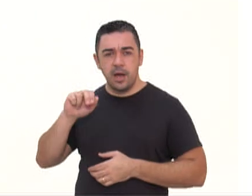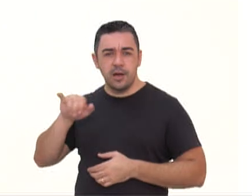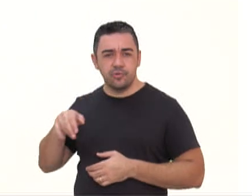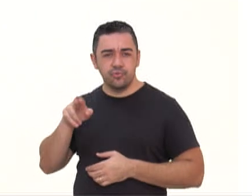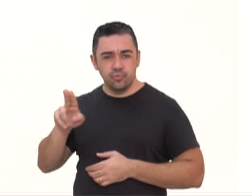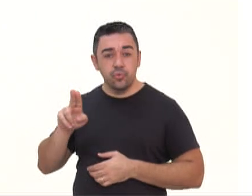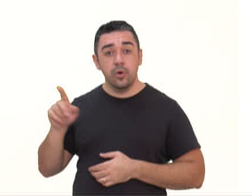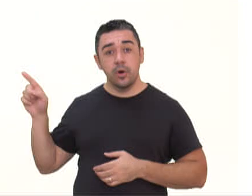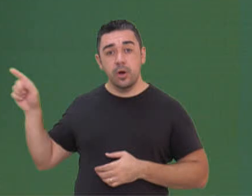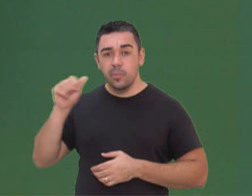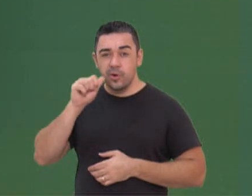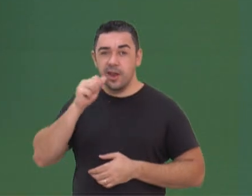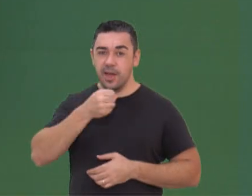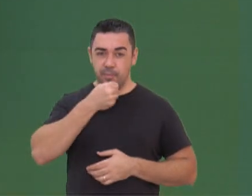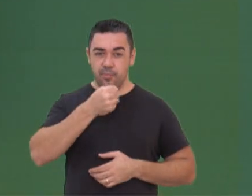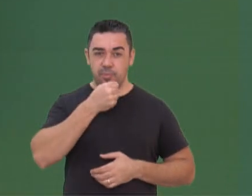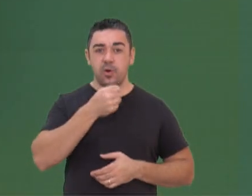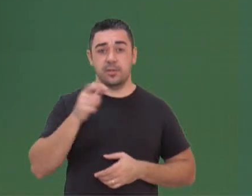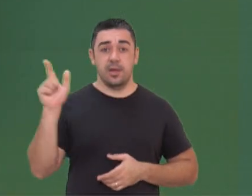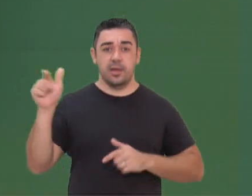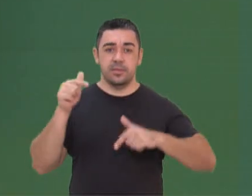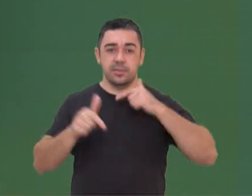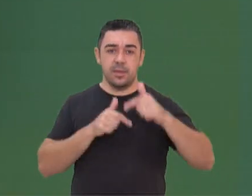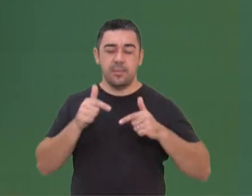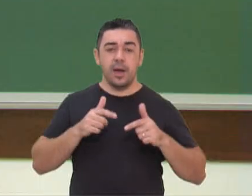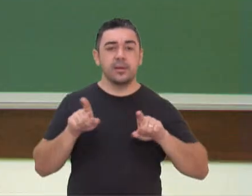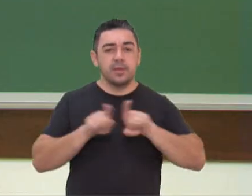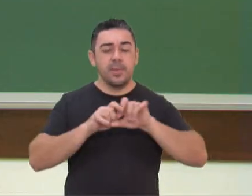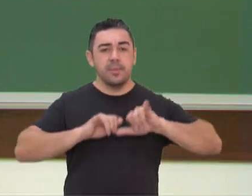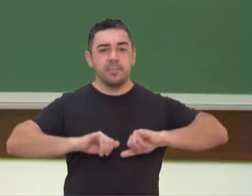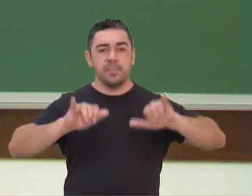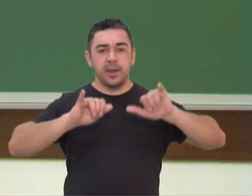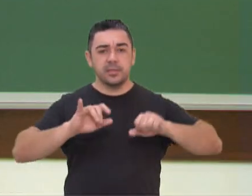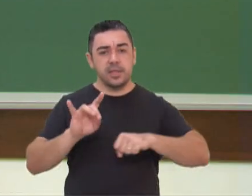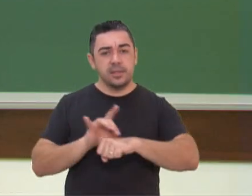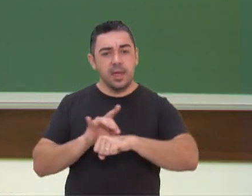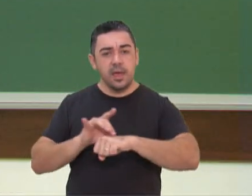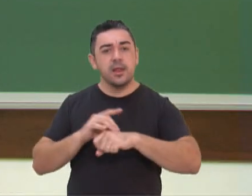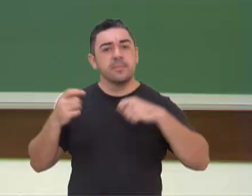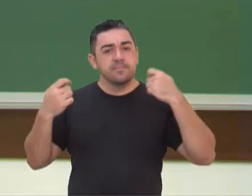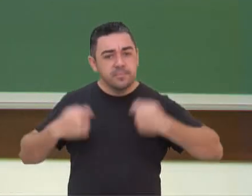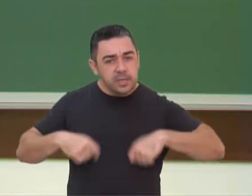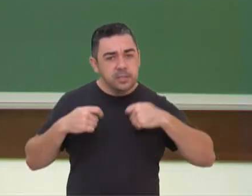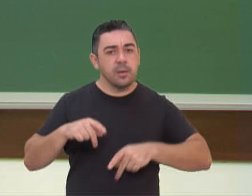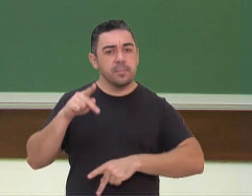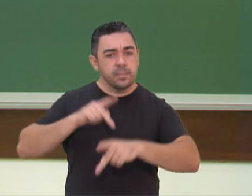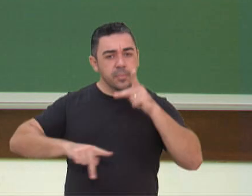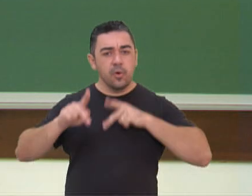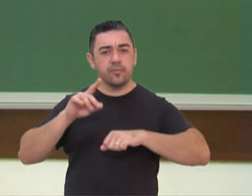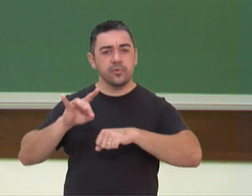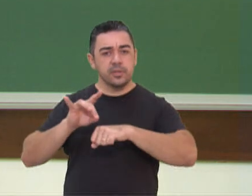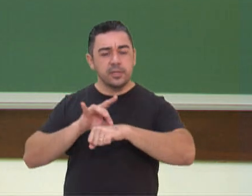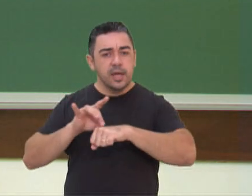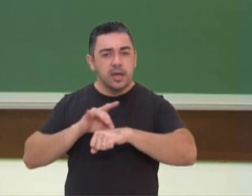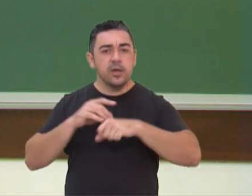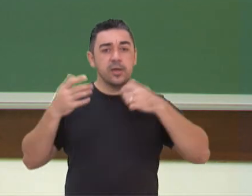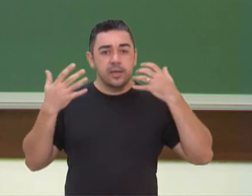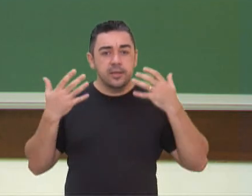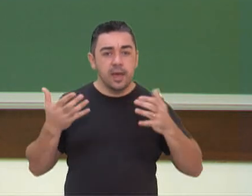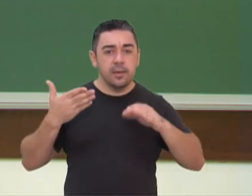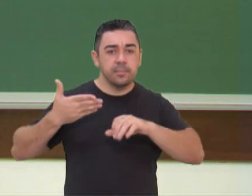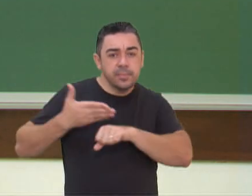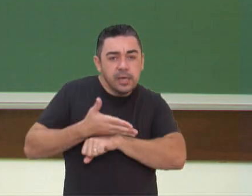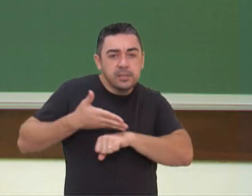essa prestação de serviço da imprensa negra, tão necessária para essa população que queria participar da